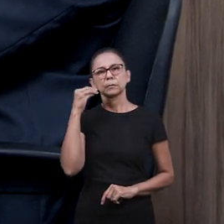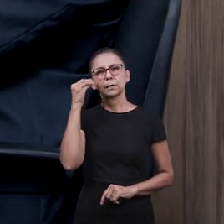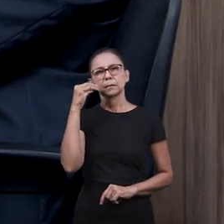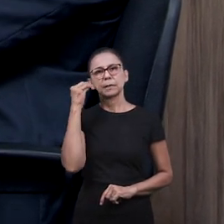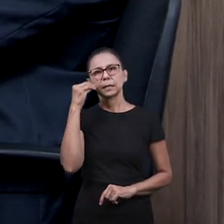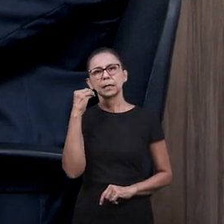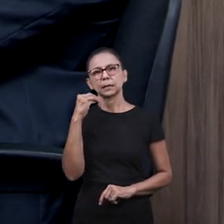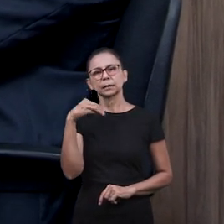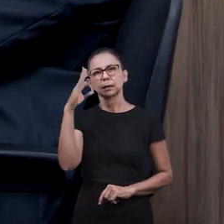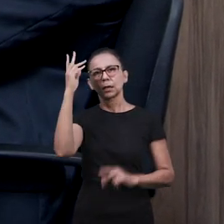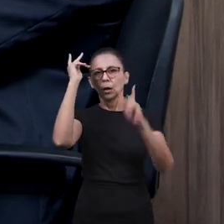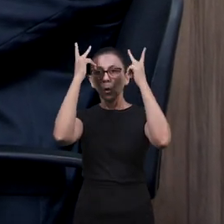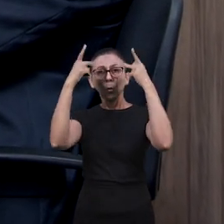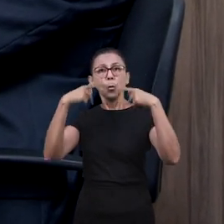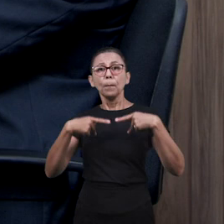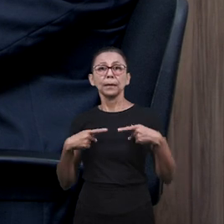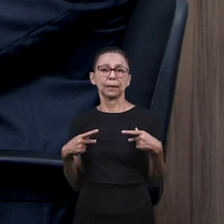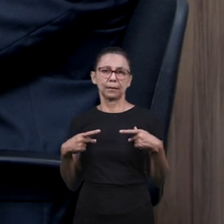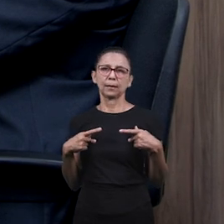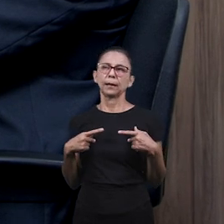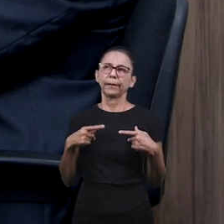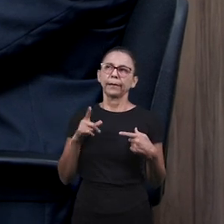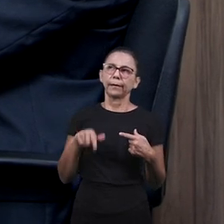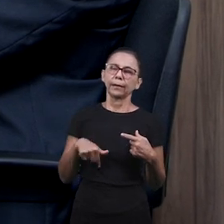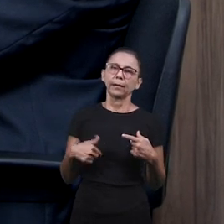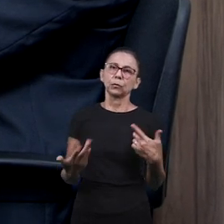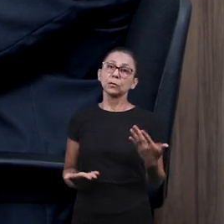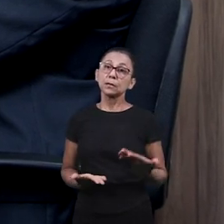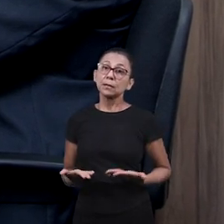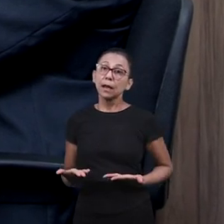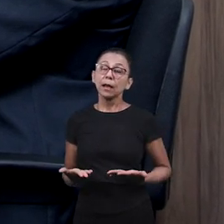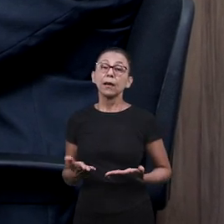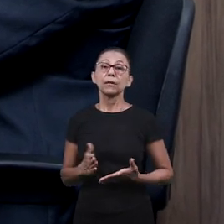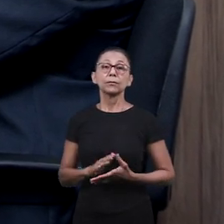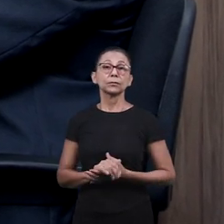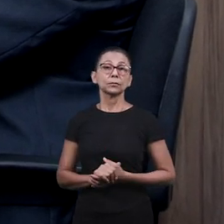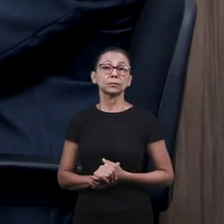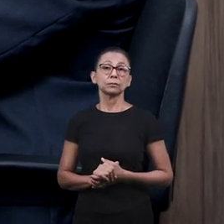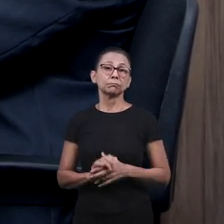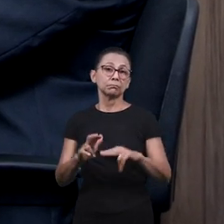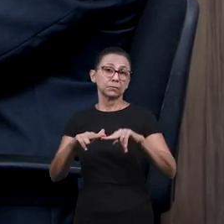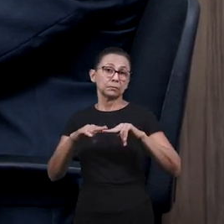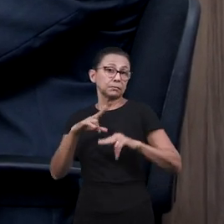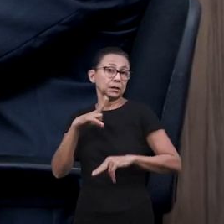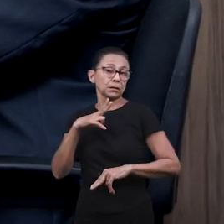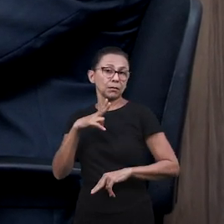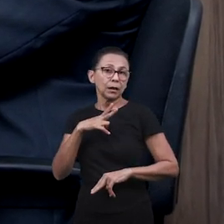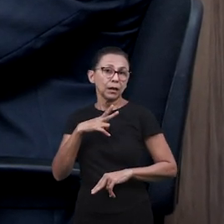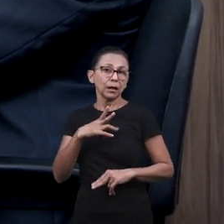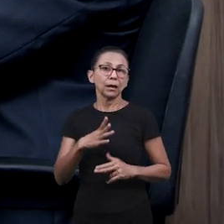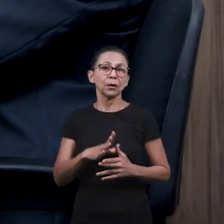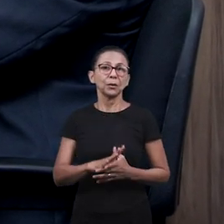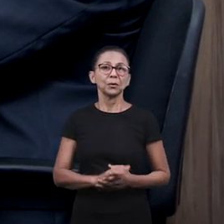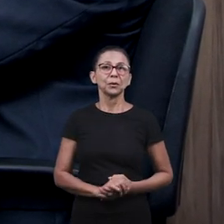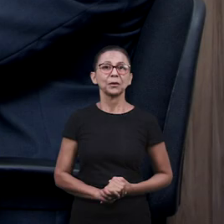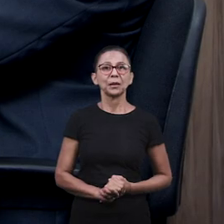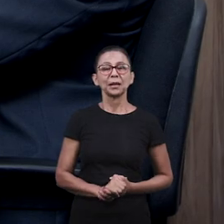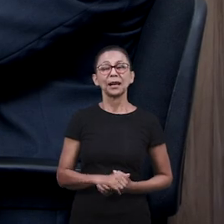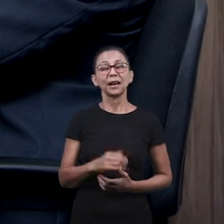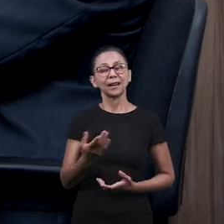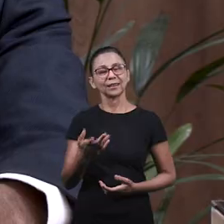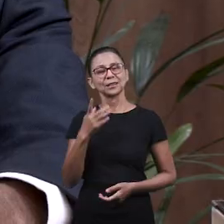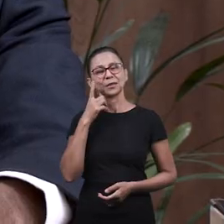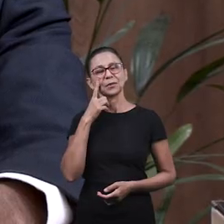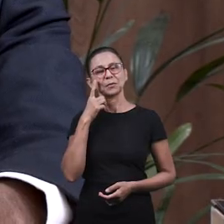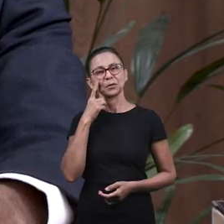personagem, do ser humano, do servo com o Espírito Santo, mesmo no Velho Testamento. Aí nós vamos encontrar e ver como